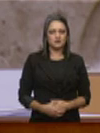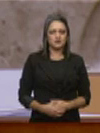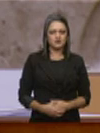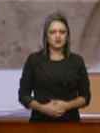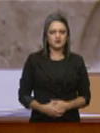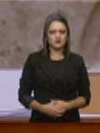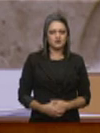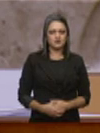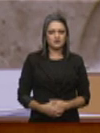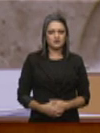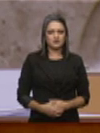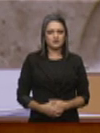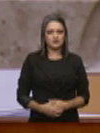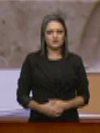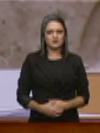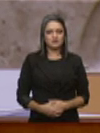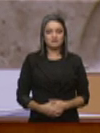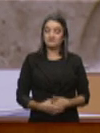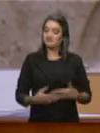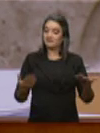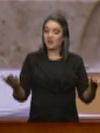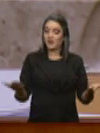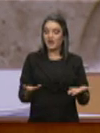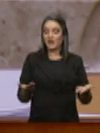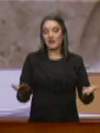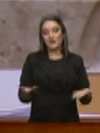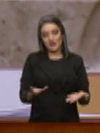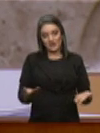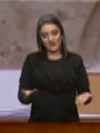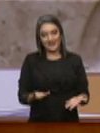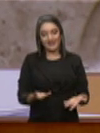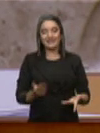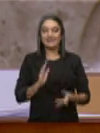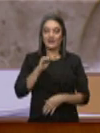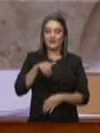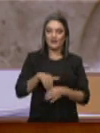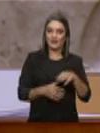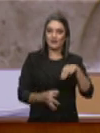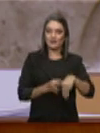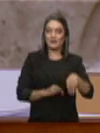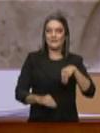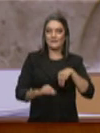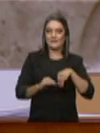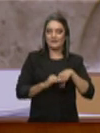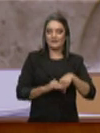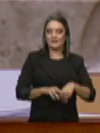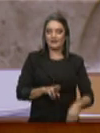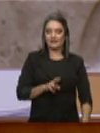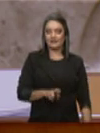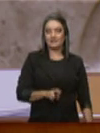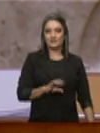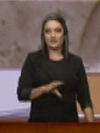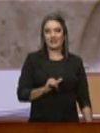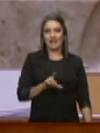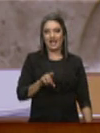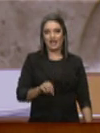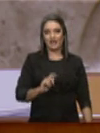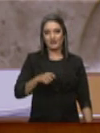Chegou a hora de nós ouvirmos o ministro Ricardo Lewandowski com relação a esse